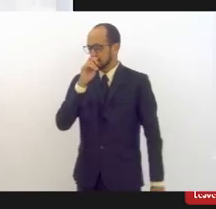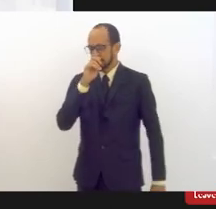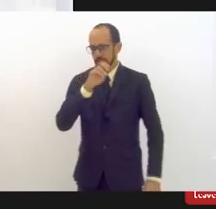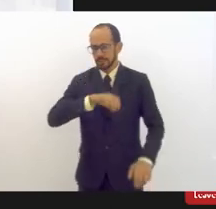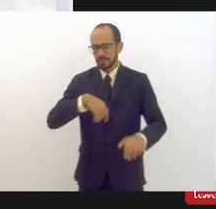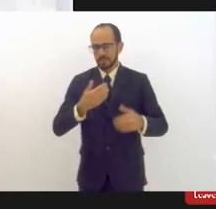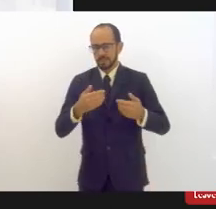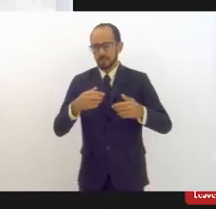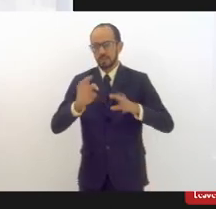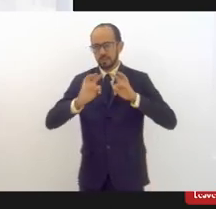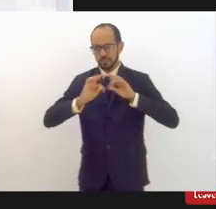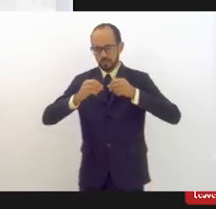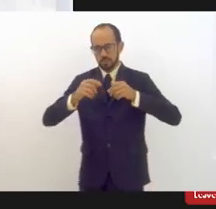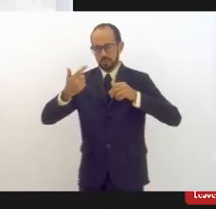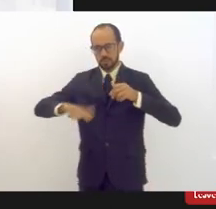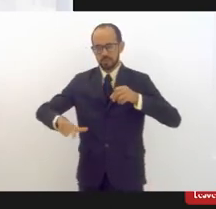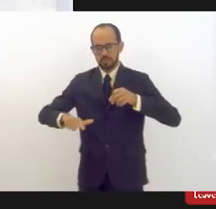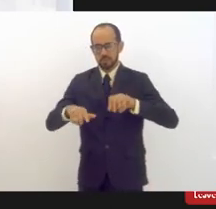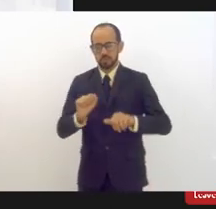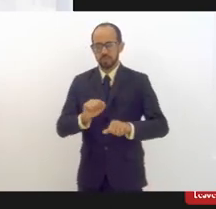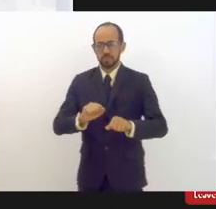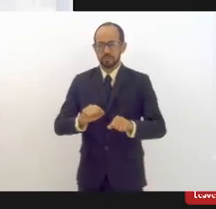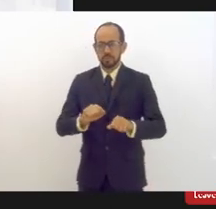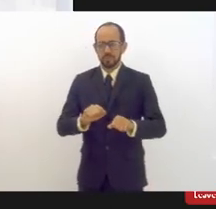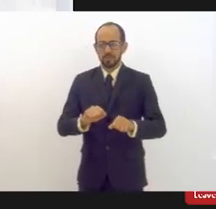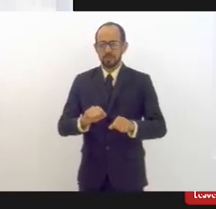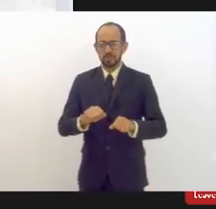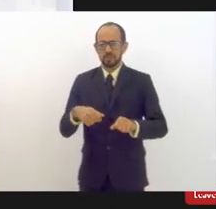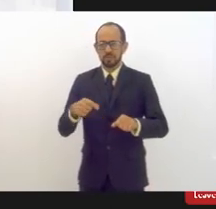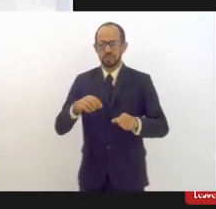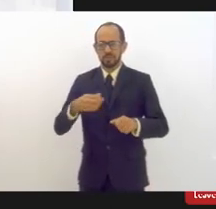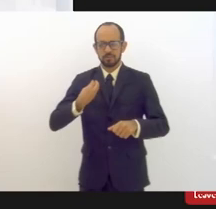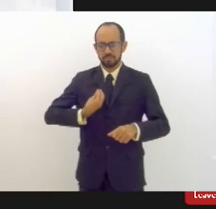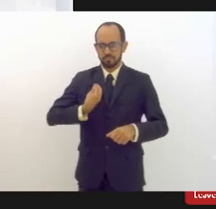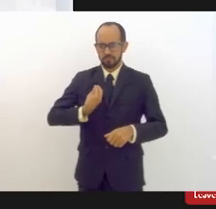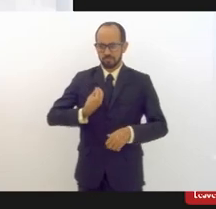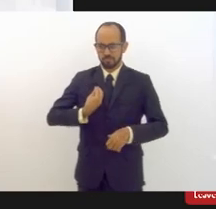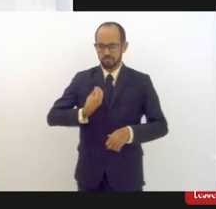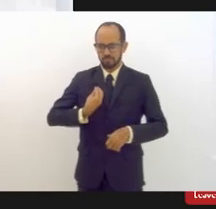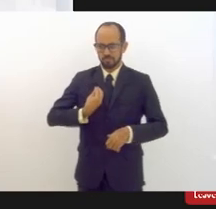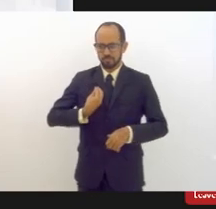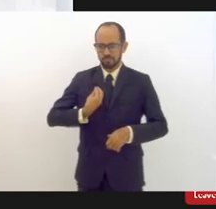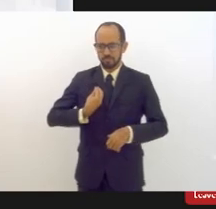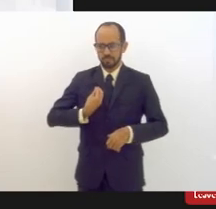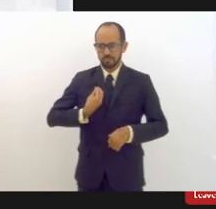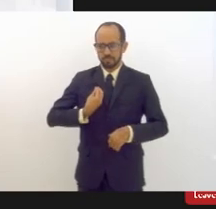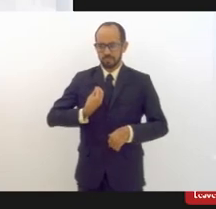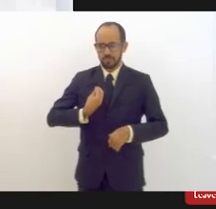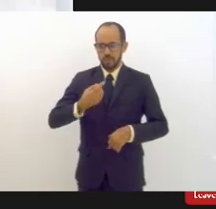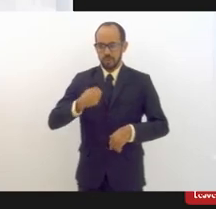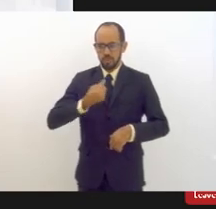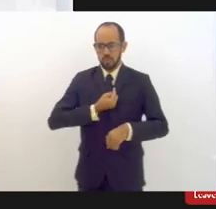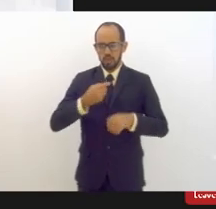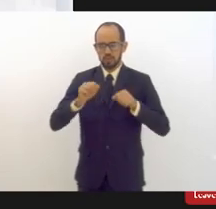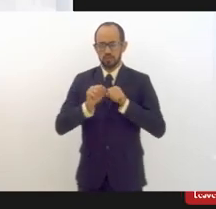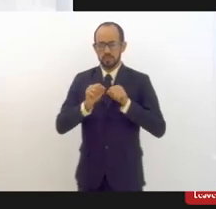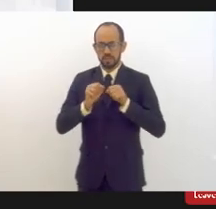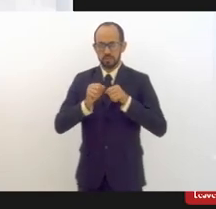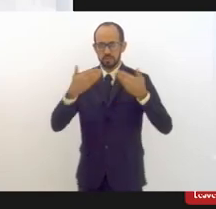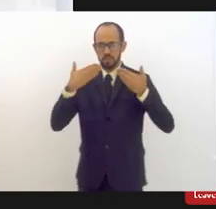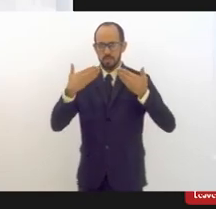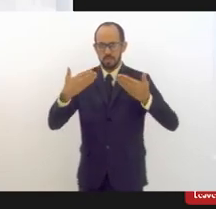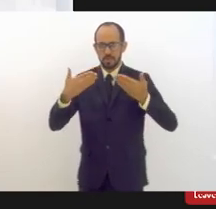os demais, mas, enfim, saúdo todas as instituições presentes. Nós fizemos, então, uma